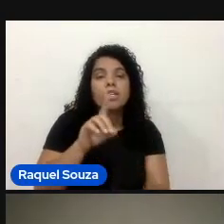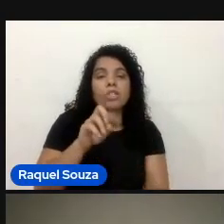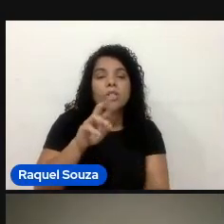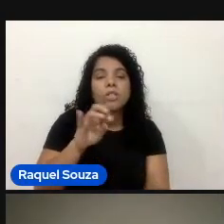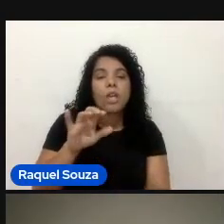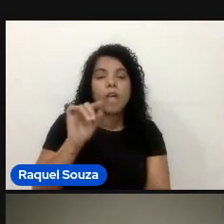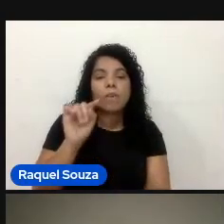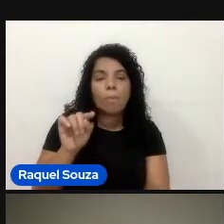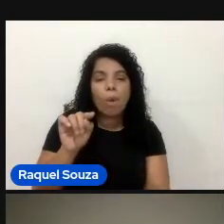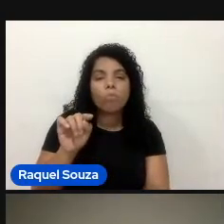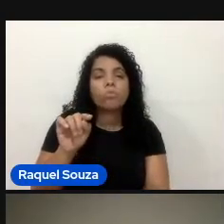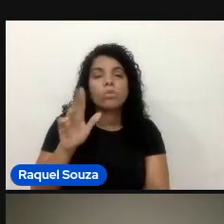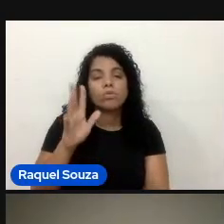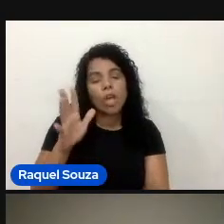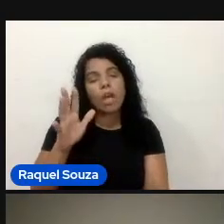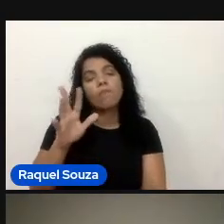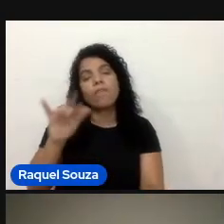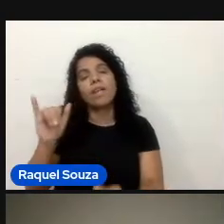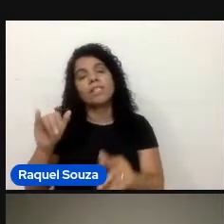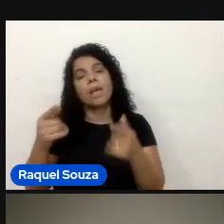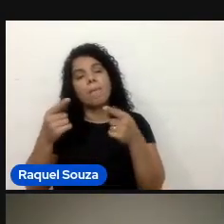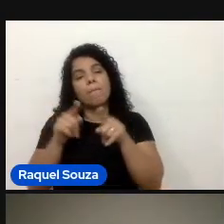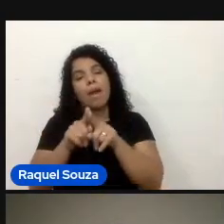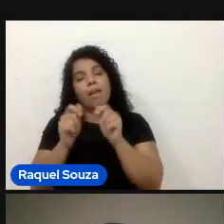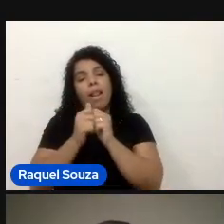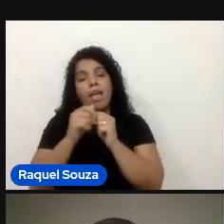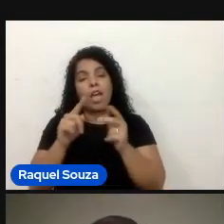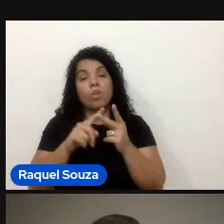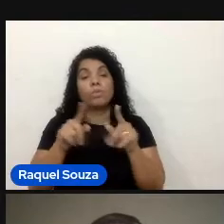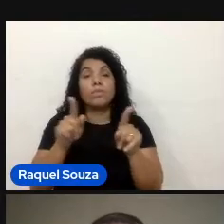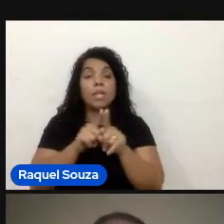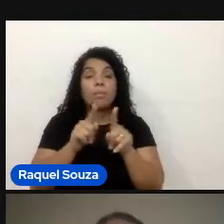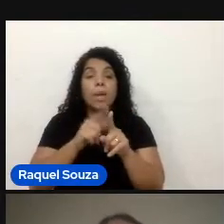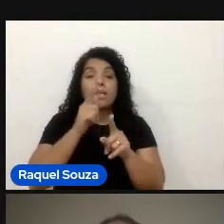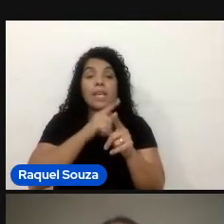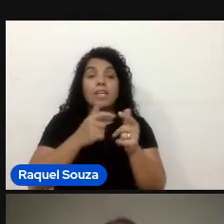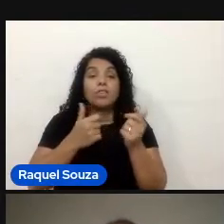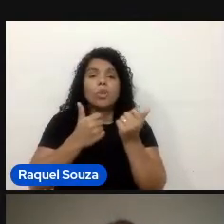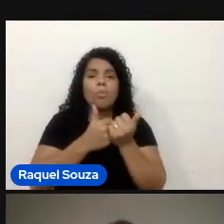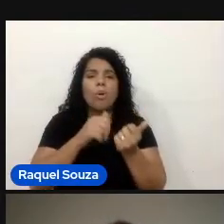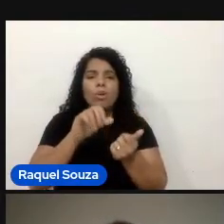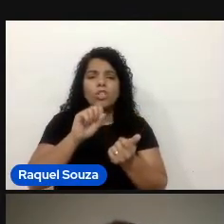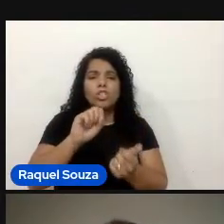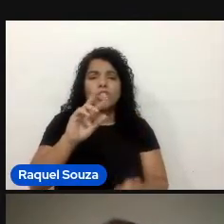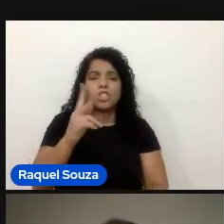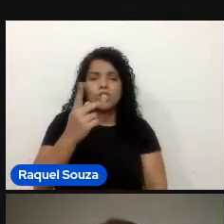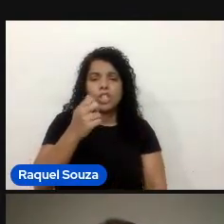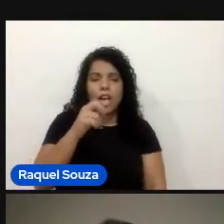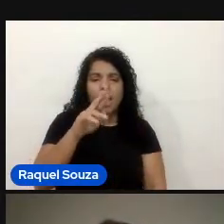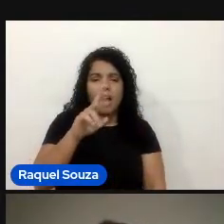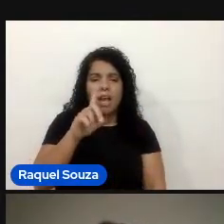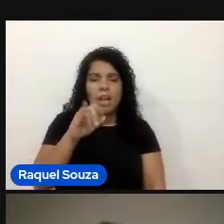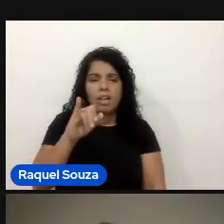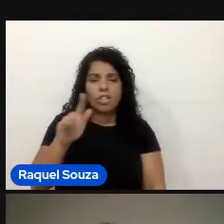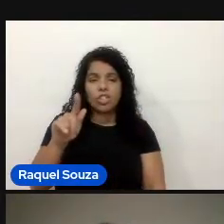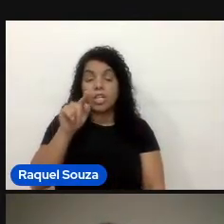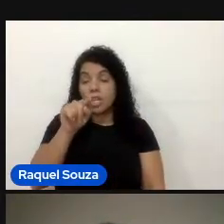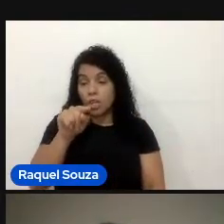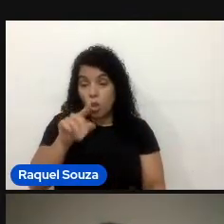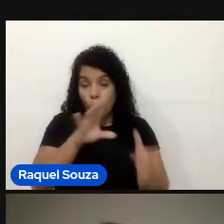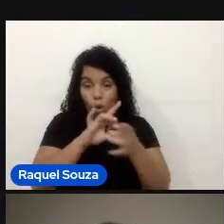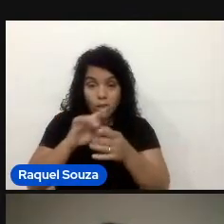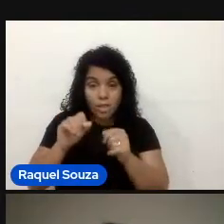paralelo. Ele também tem o suporte a sharding. O que é isso? No contexto que você está paralelizando